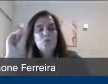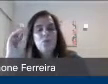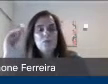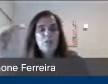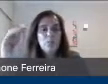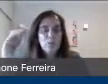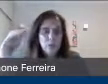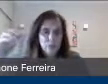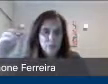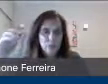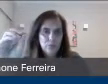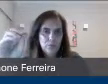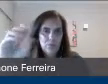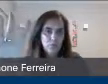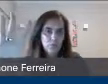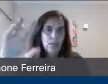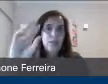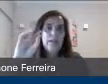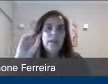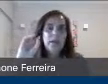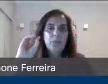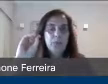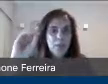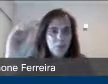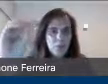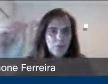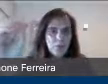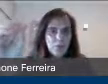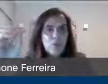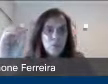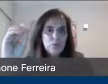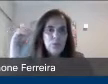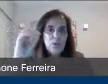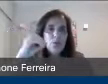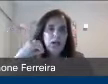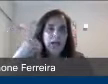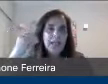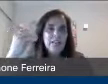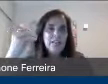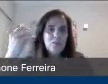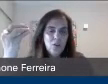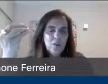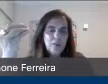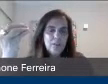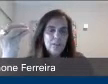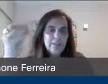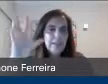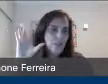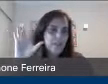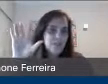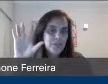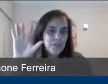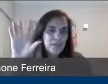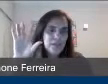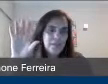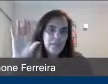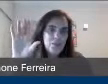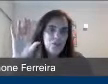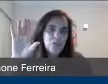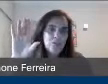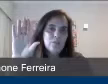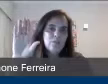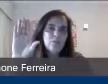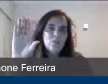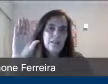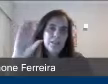ah, o Joãozinho é um bom aluno. Não é isso. É. Por que o Joãozinho é um bom aluno? Além das notas dele que já estão estampadas